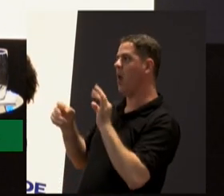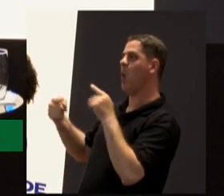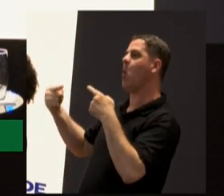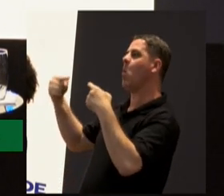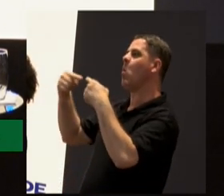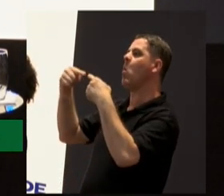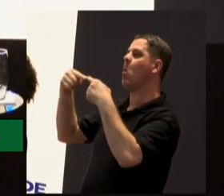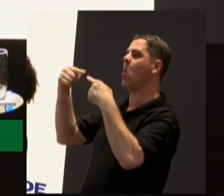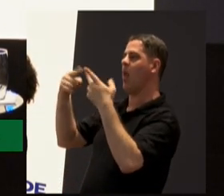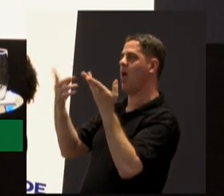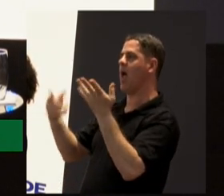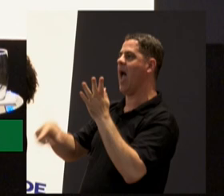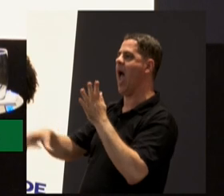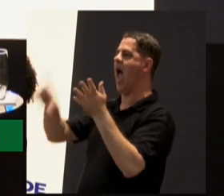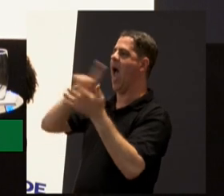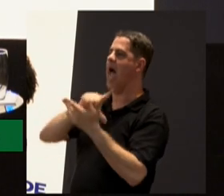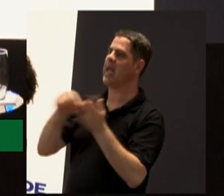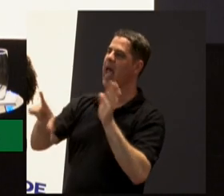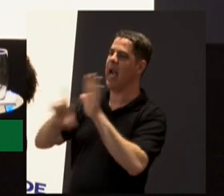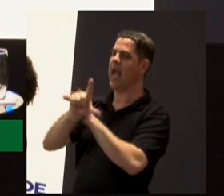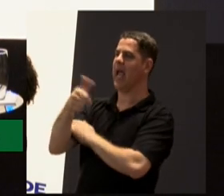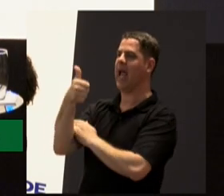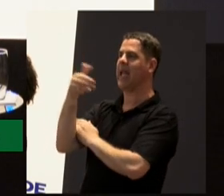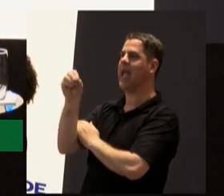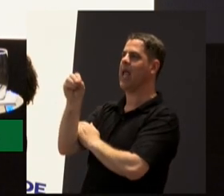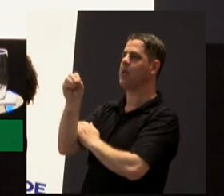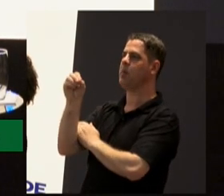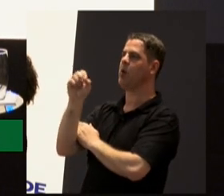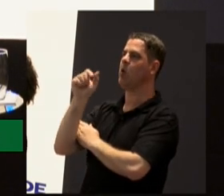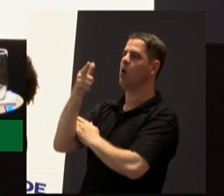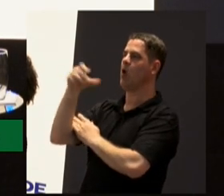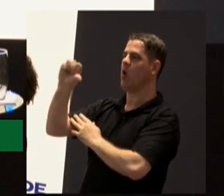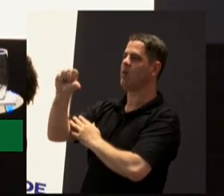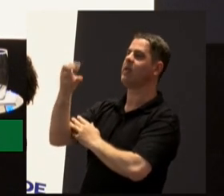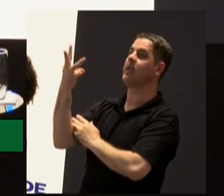na realidade, ela precede a 10.639 em 10 anos.